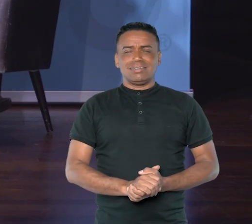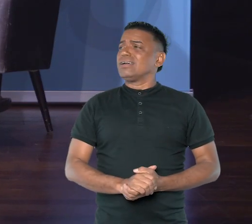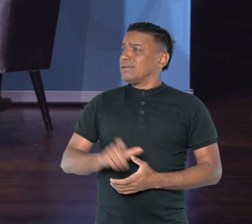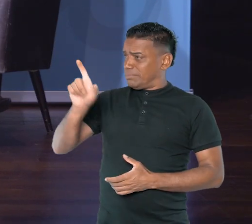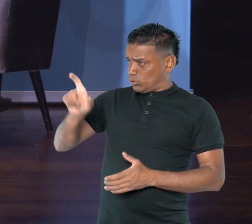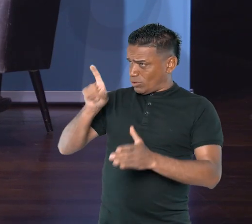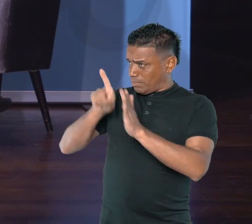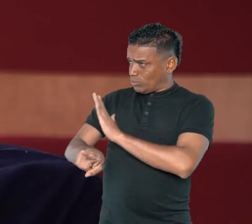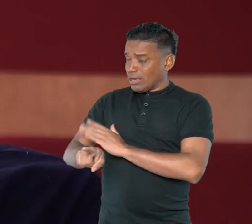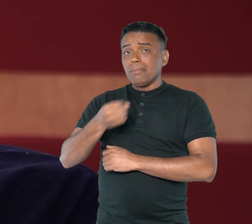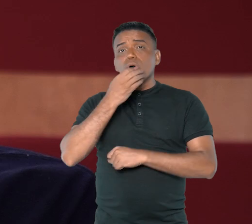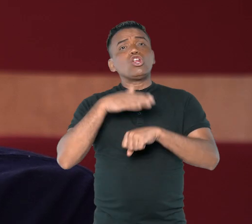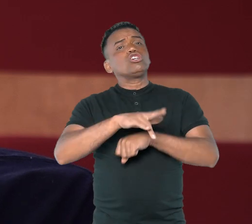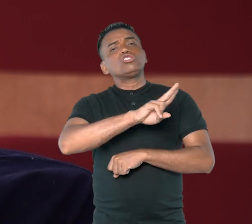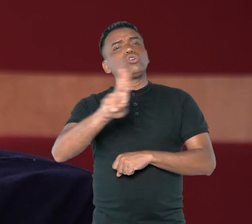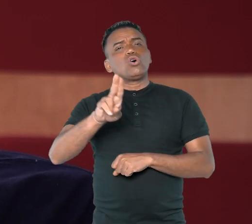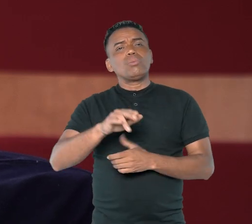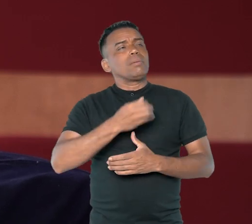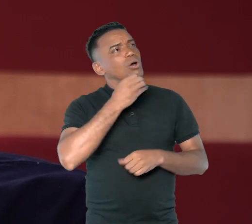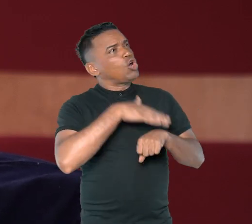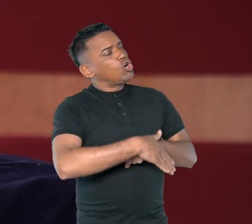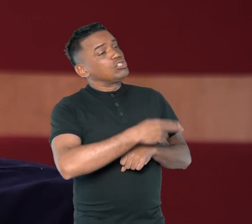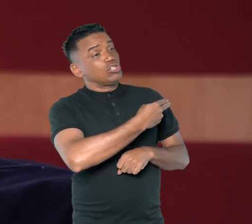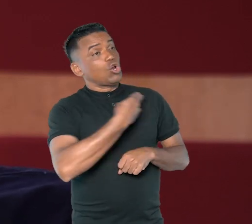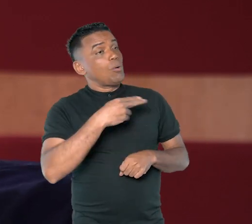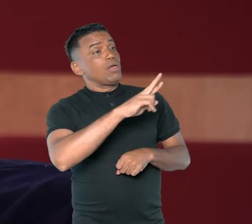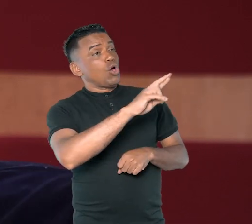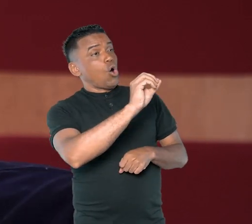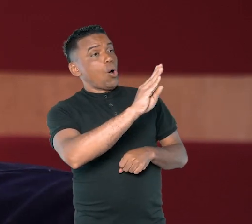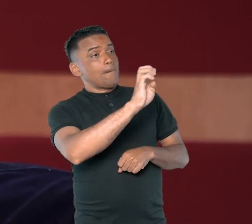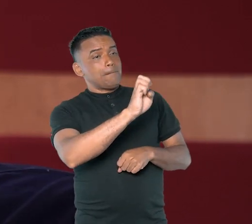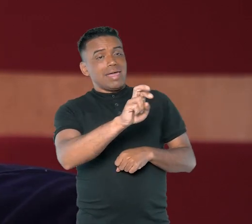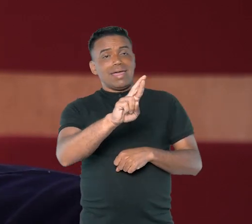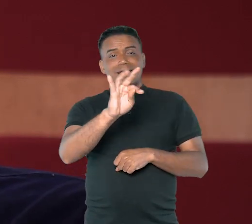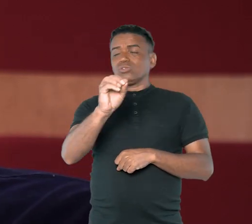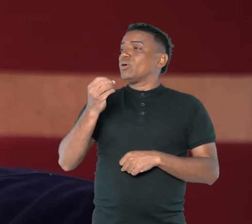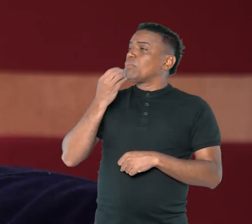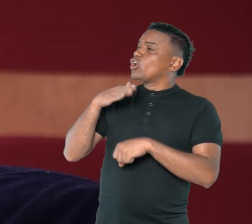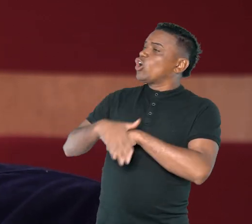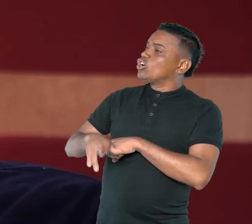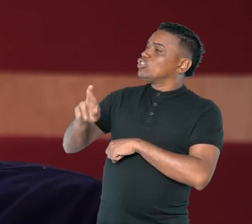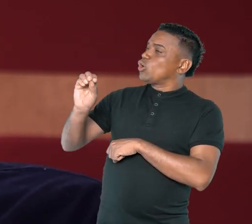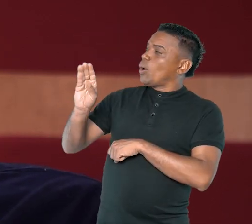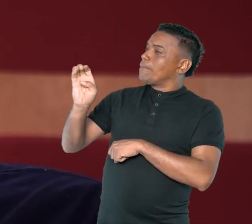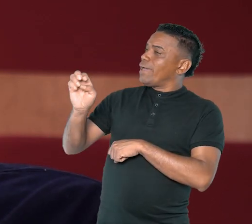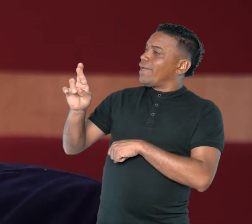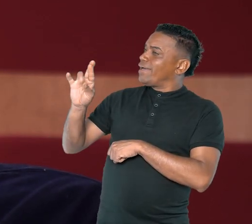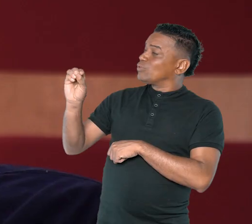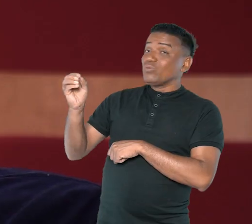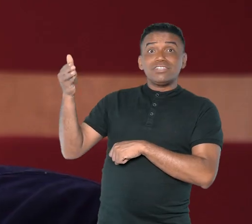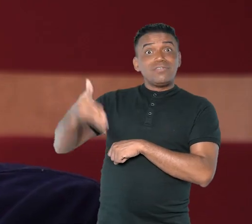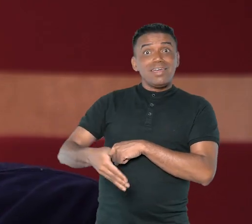Alguém? Boa noite, qual é o seu nome, por favor? Boa noite, meu nome é Roberto. Boa noite, bem? Roberto. Tudo jóia. Você